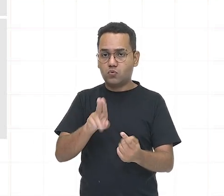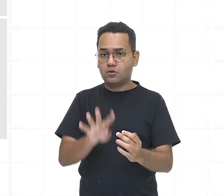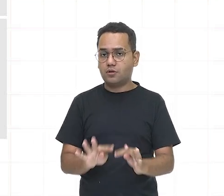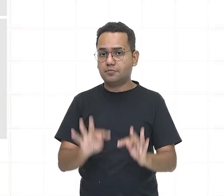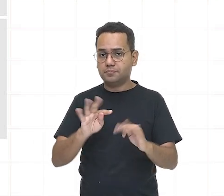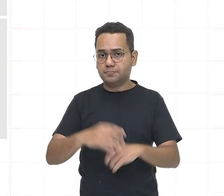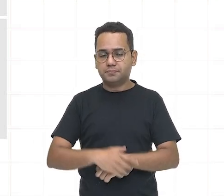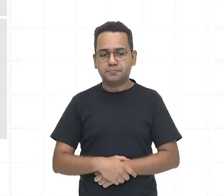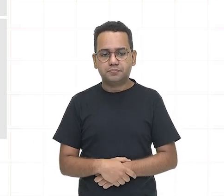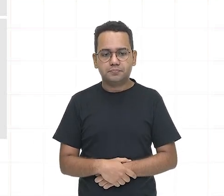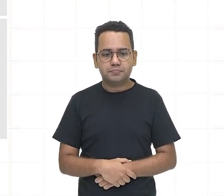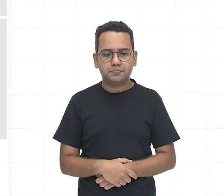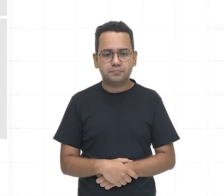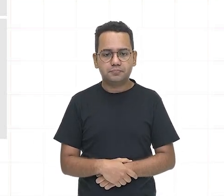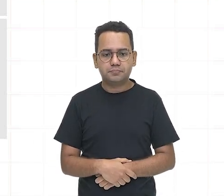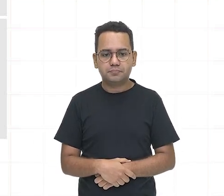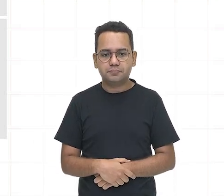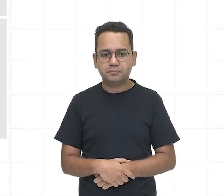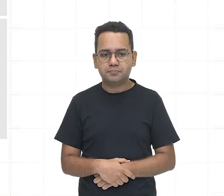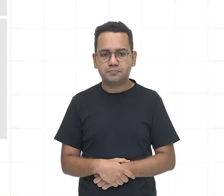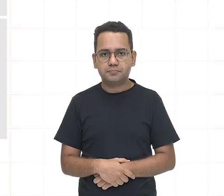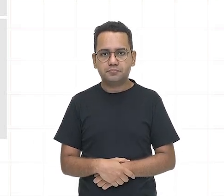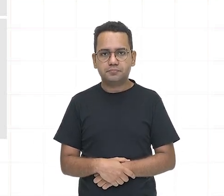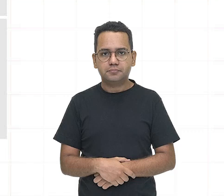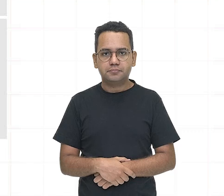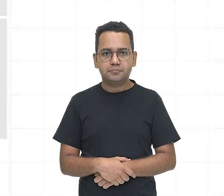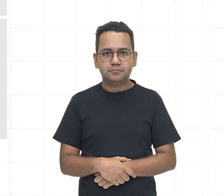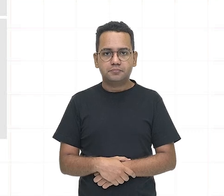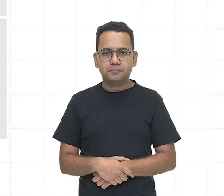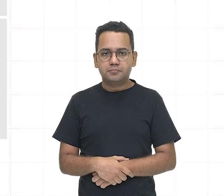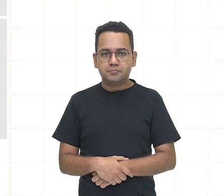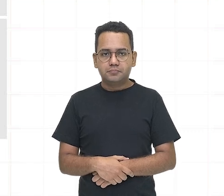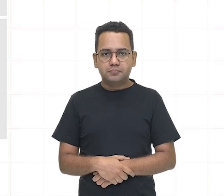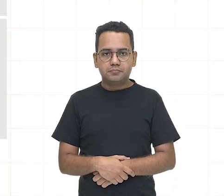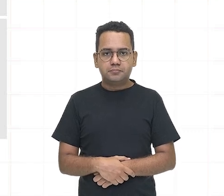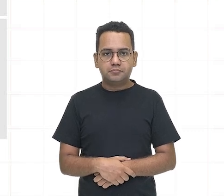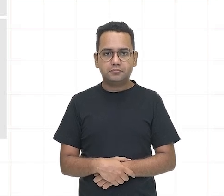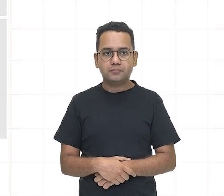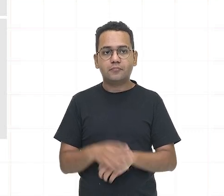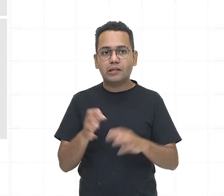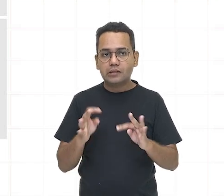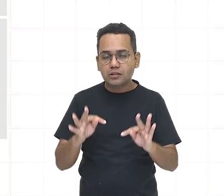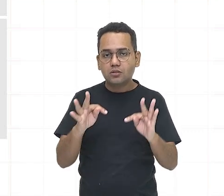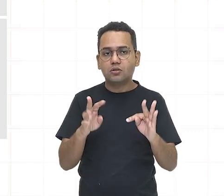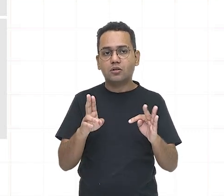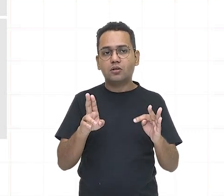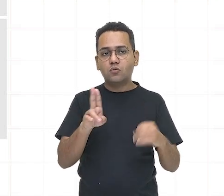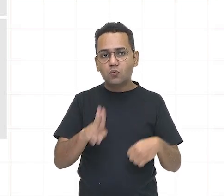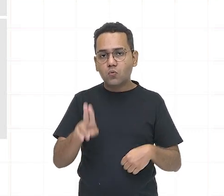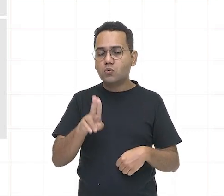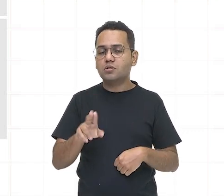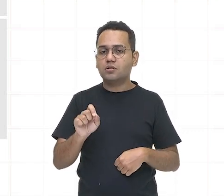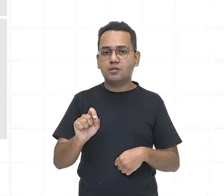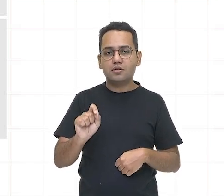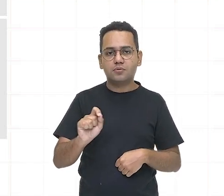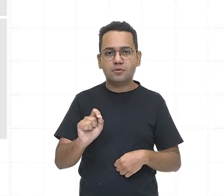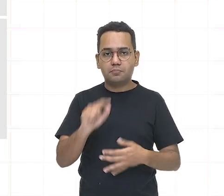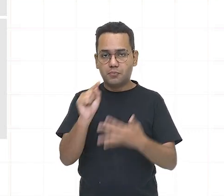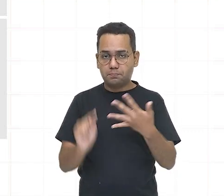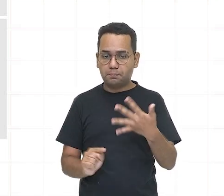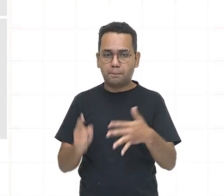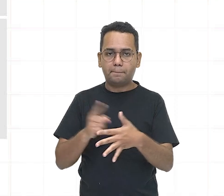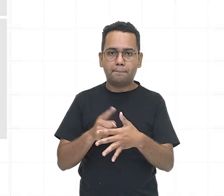as tecnologias que vão estar inseridas aí, que acabam ajudando muito nesse processo dessas indústrias, vai ser o quê? As